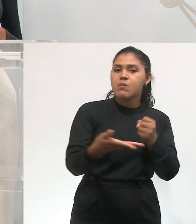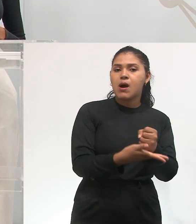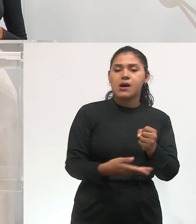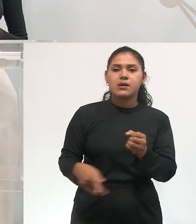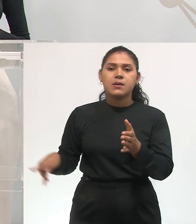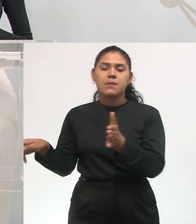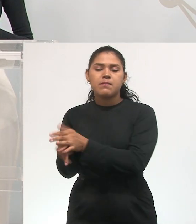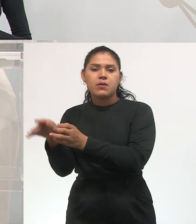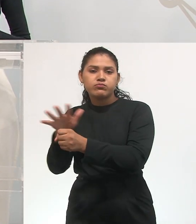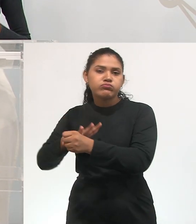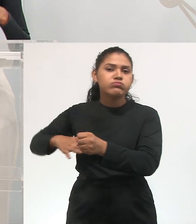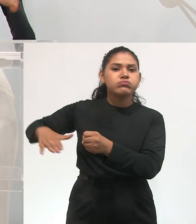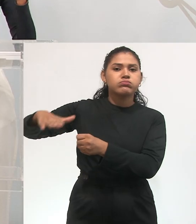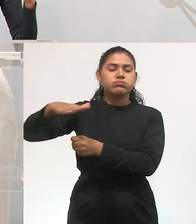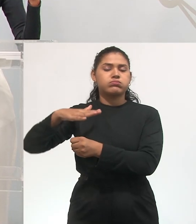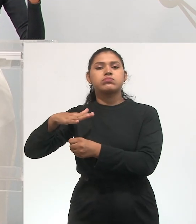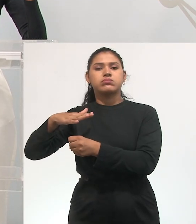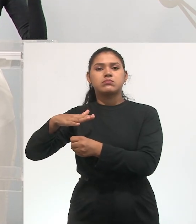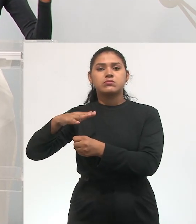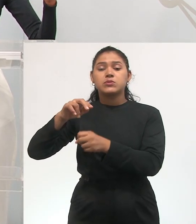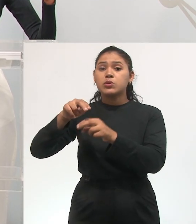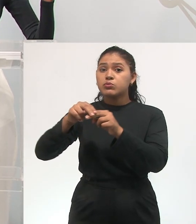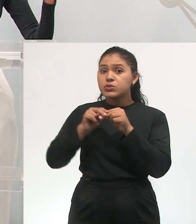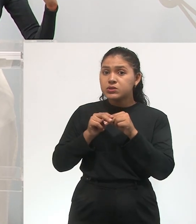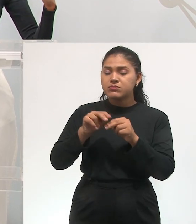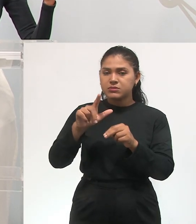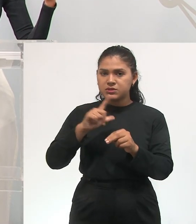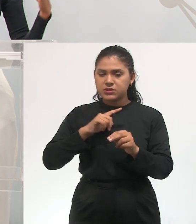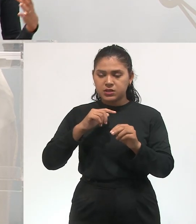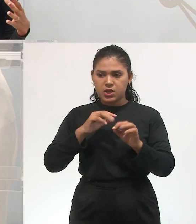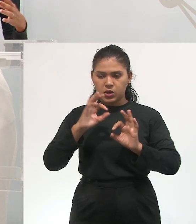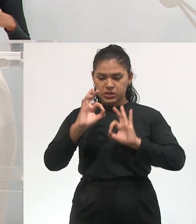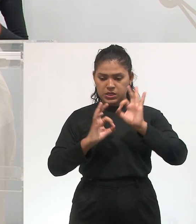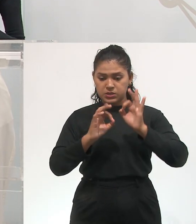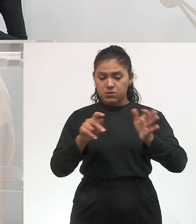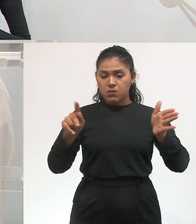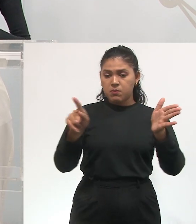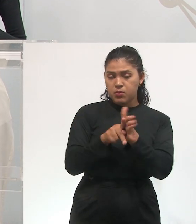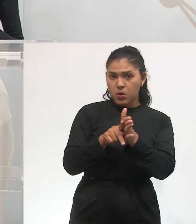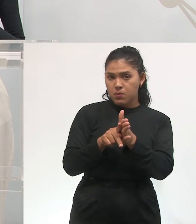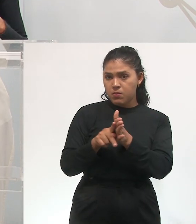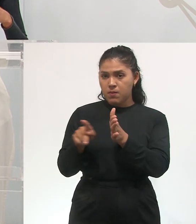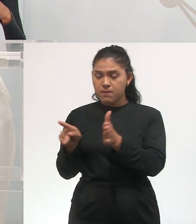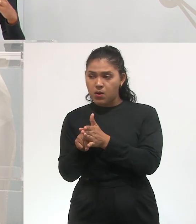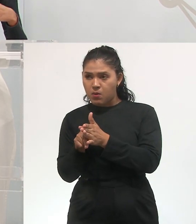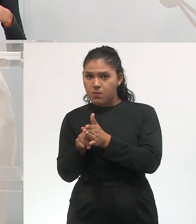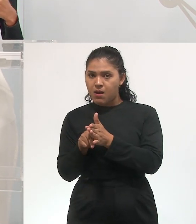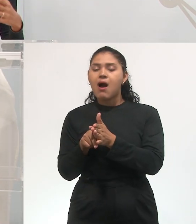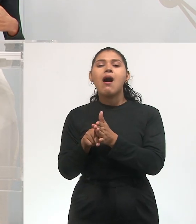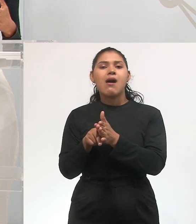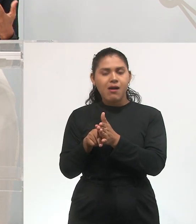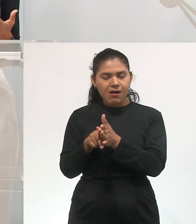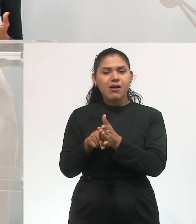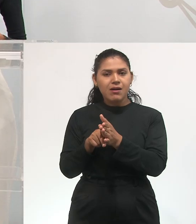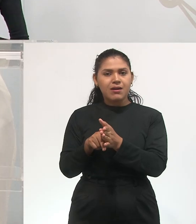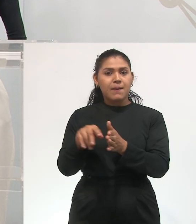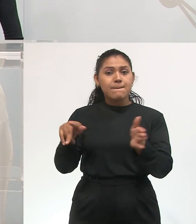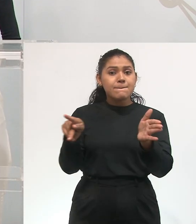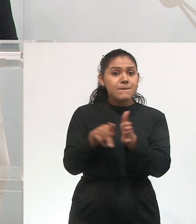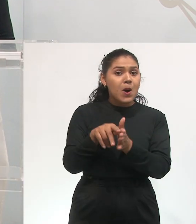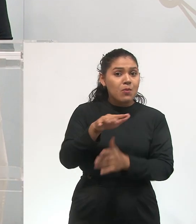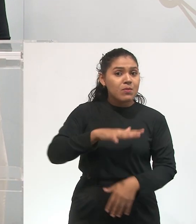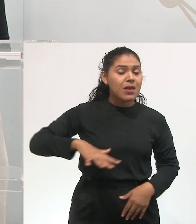por ocupar esse lugar diferente dentro dessa estrutura social, né, dessas relações